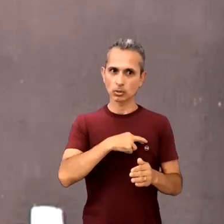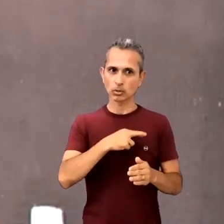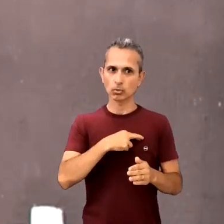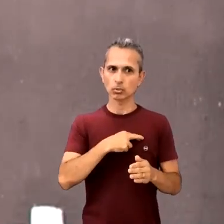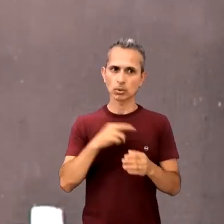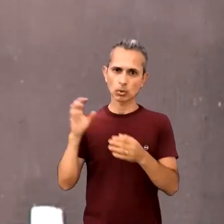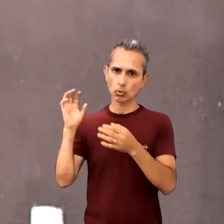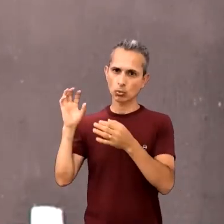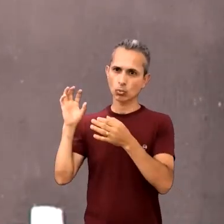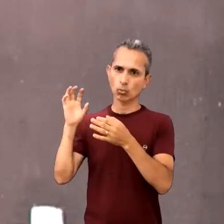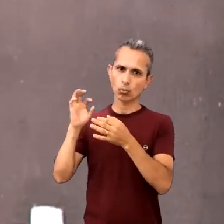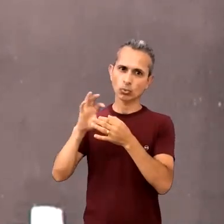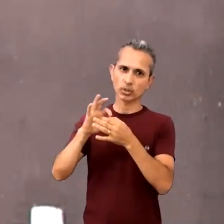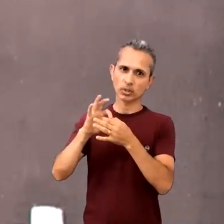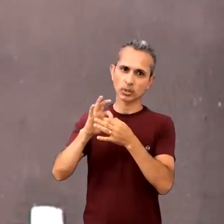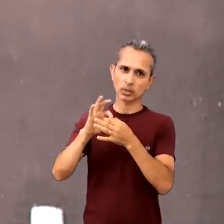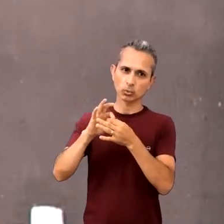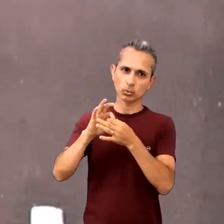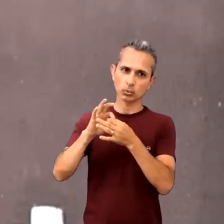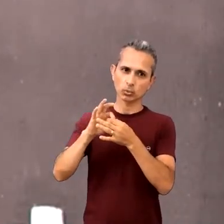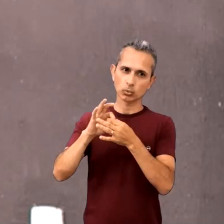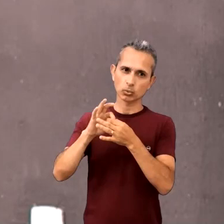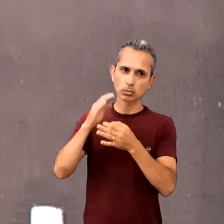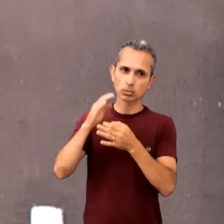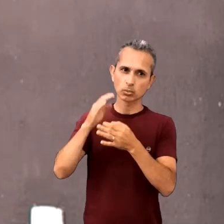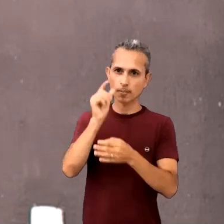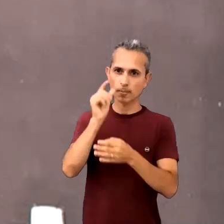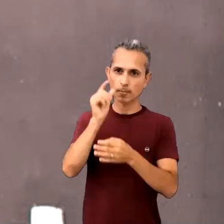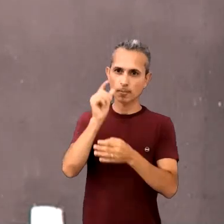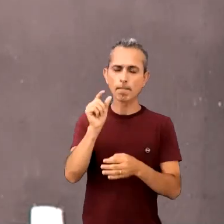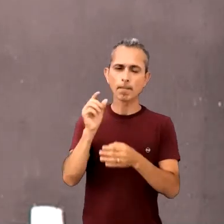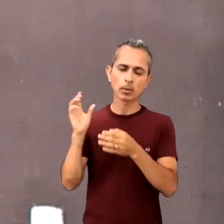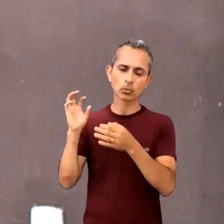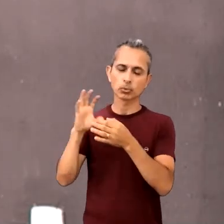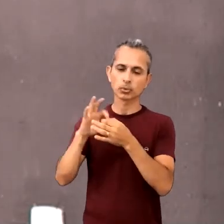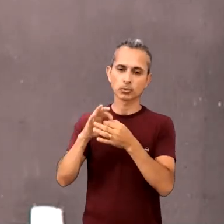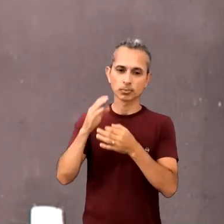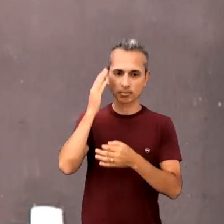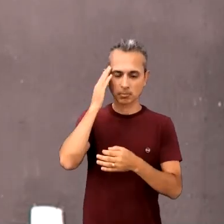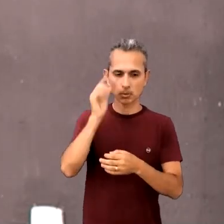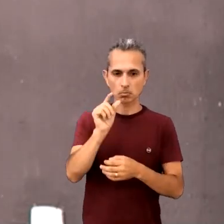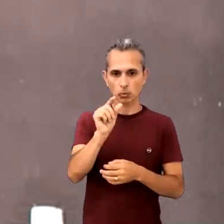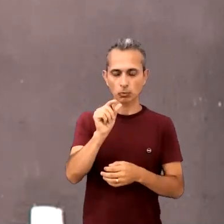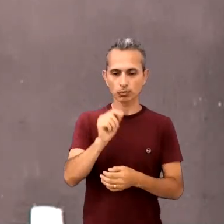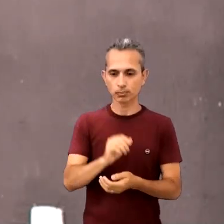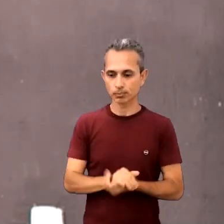um pouco do contexto, vamos imergir no contexto.